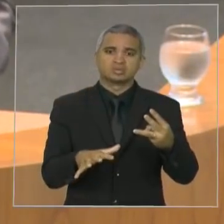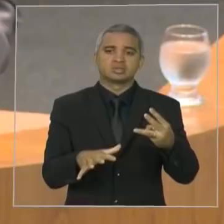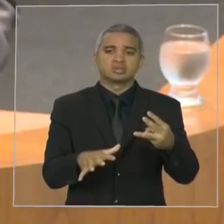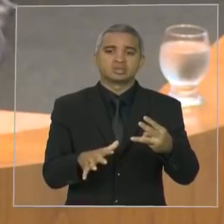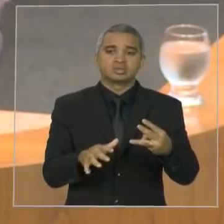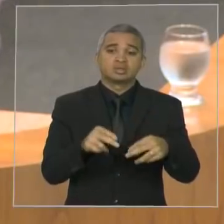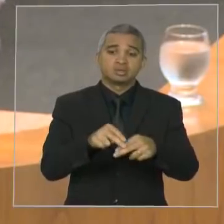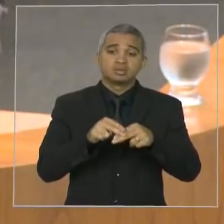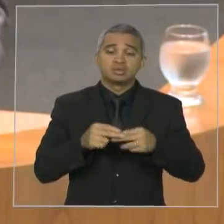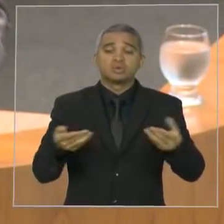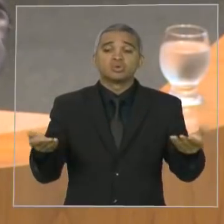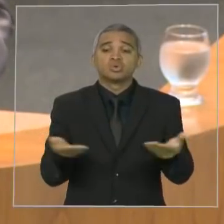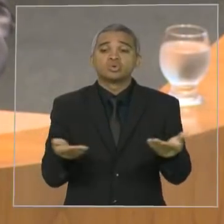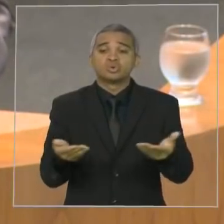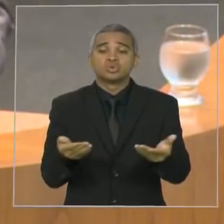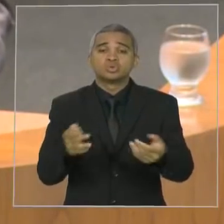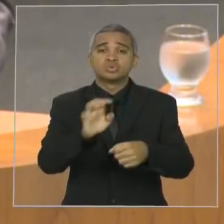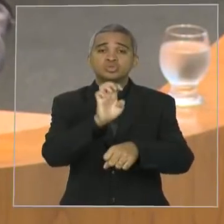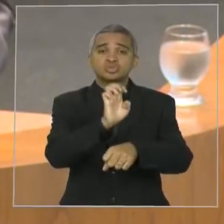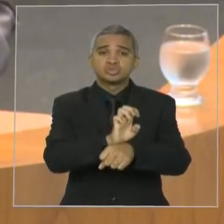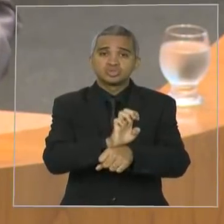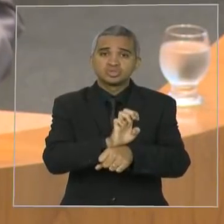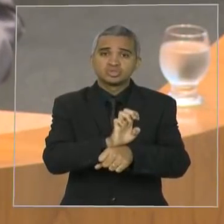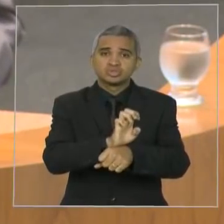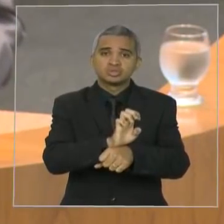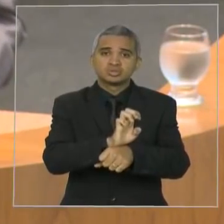6.002, só pode ser aplicado